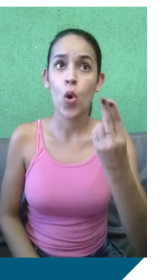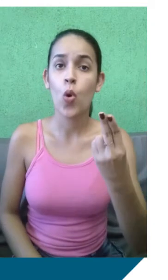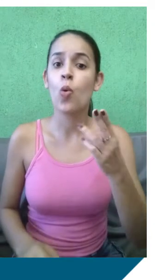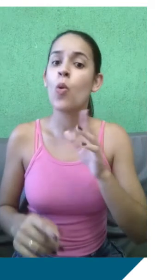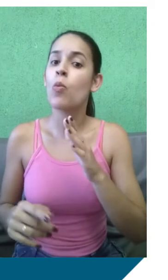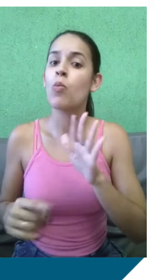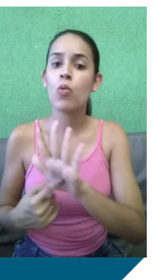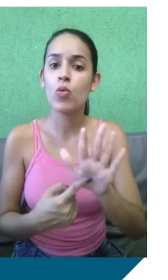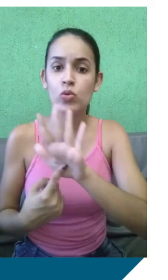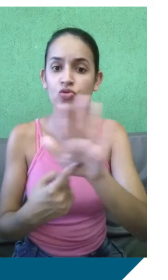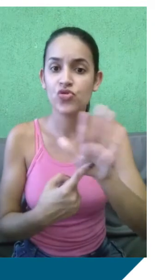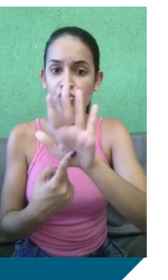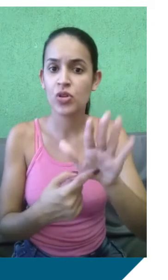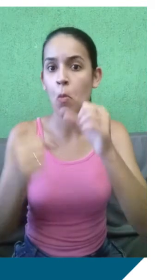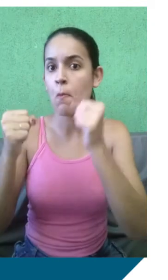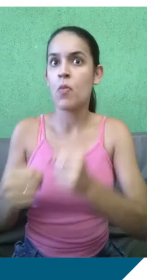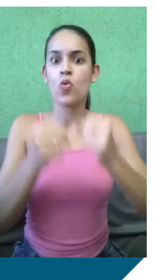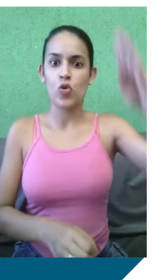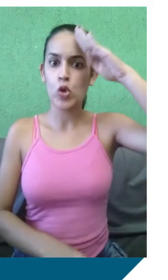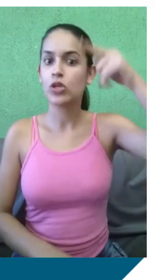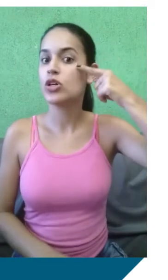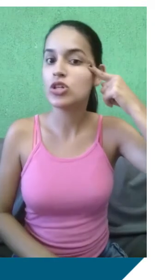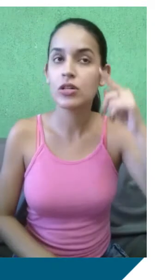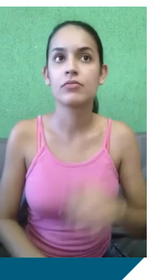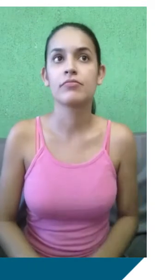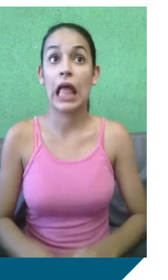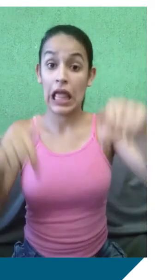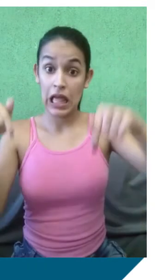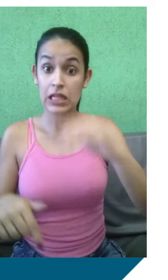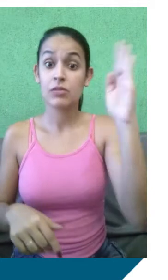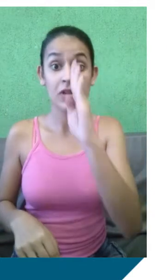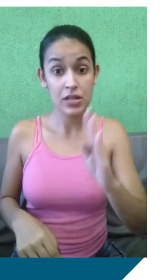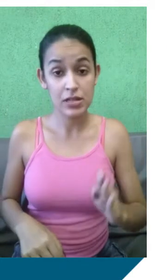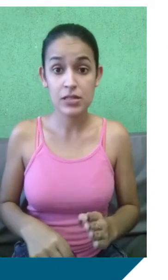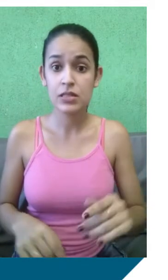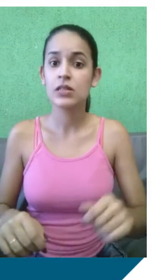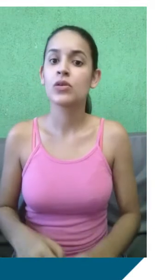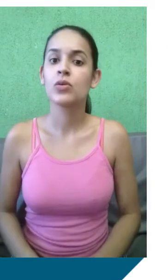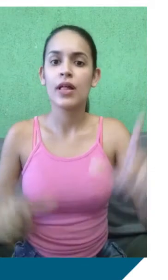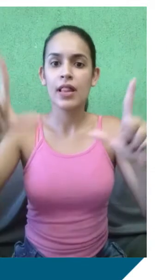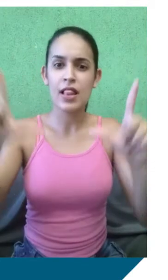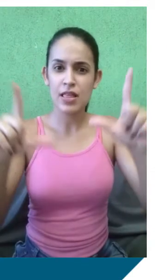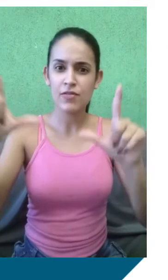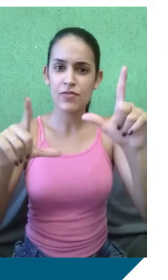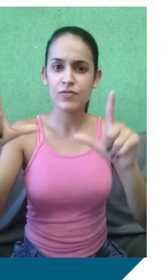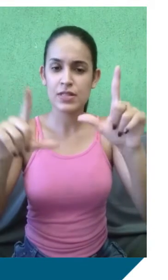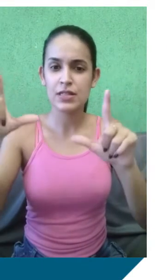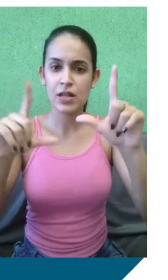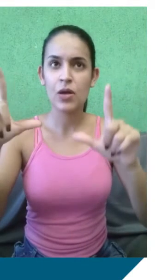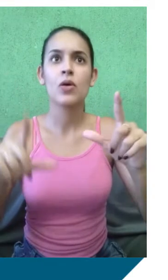comunista. No Brasil, um exemplo regular de propaganda são as campanhas políticas em período